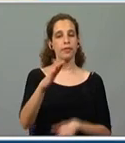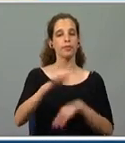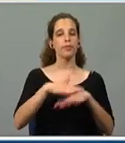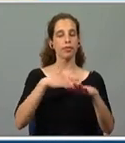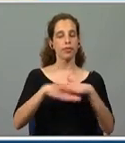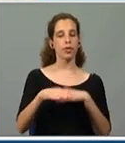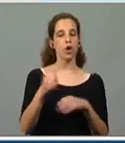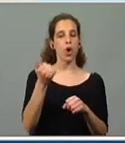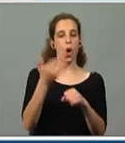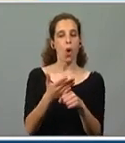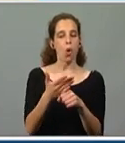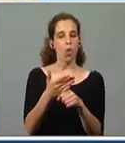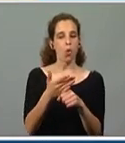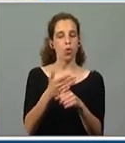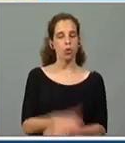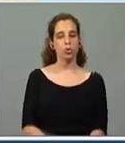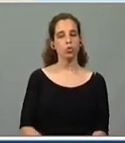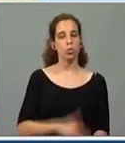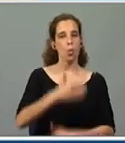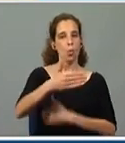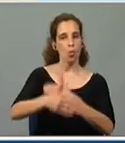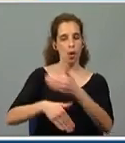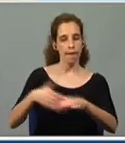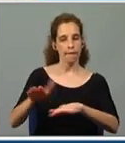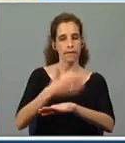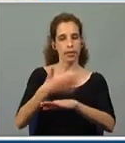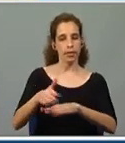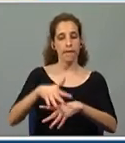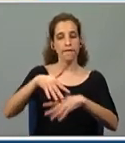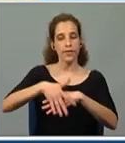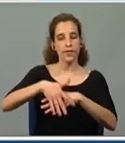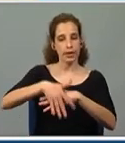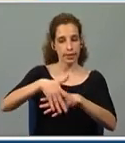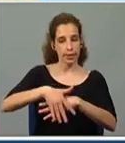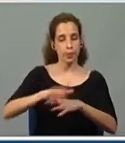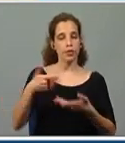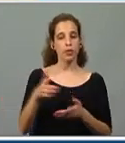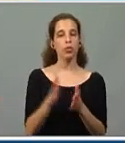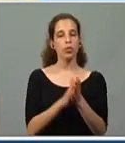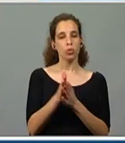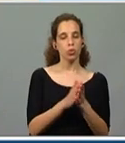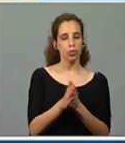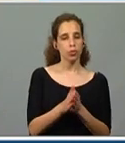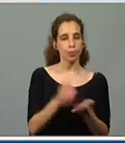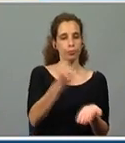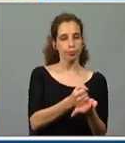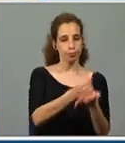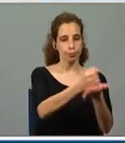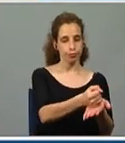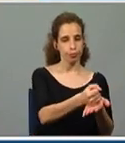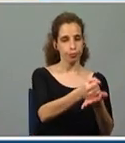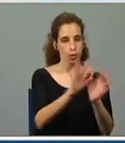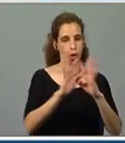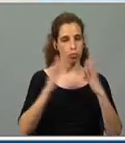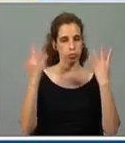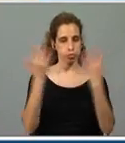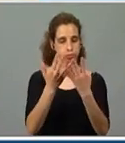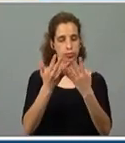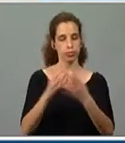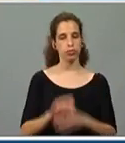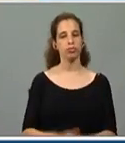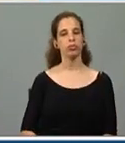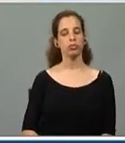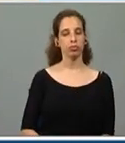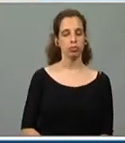proceder a outro processo de separação. Esse é a chamada filtração. Para tal, vamos usar um suporte universal, onde está esta argola,